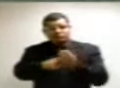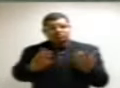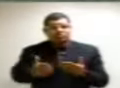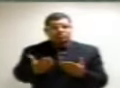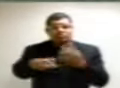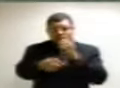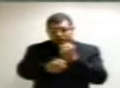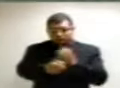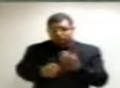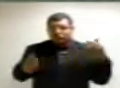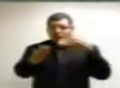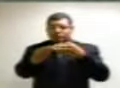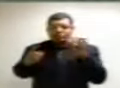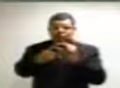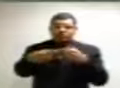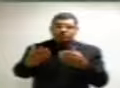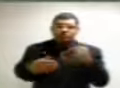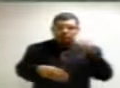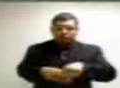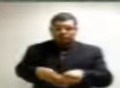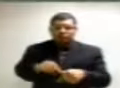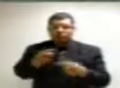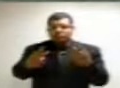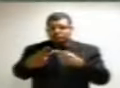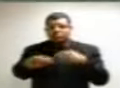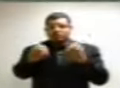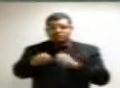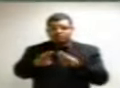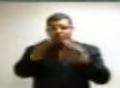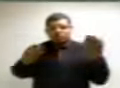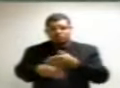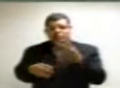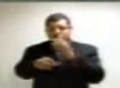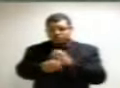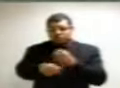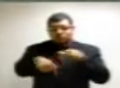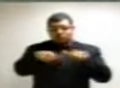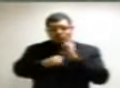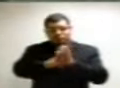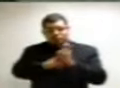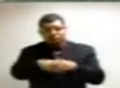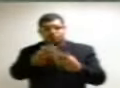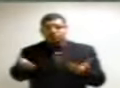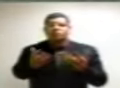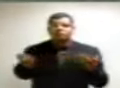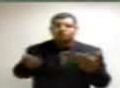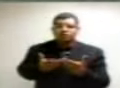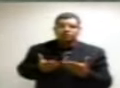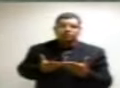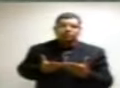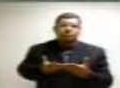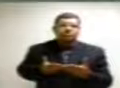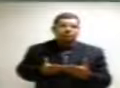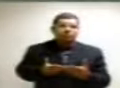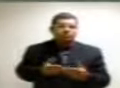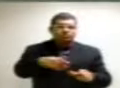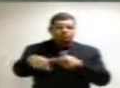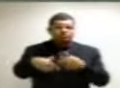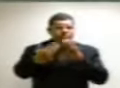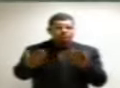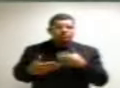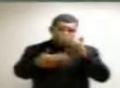sociedade e o orçamento, a última palavra, se dá aqui. Segundo, porque nós abrimos mão do orçamento do Poder Legislativo para o